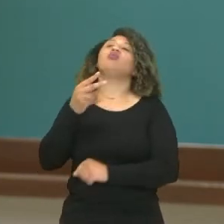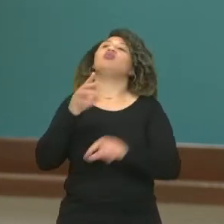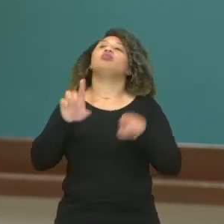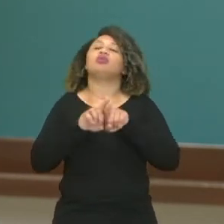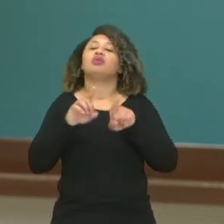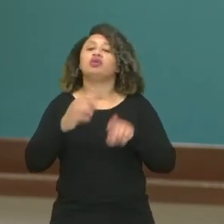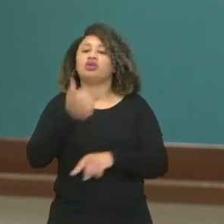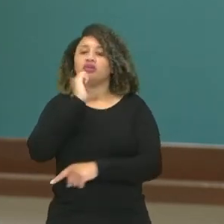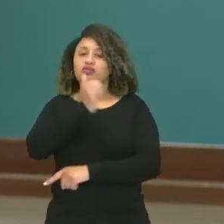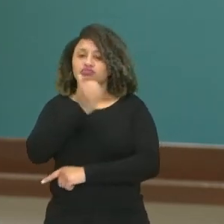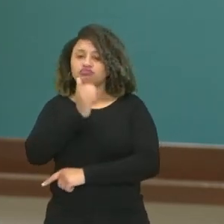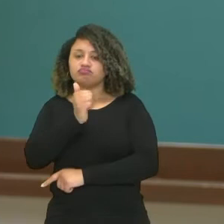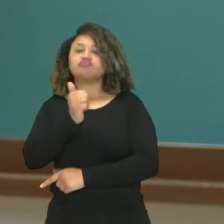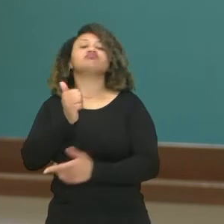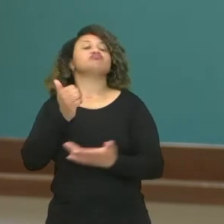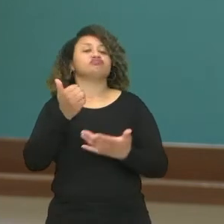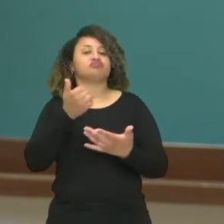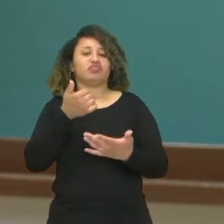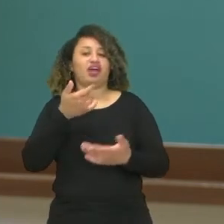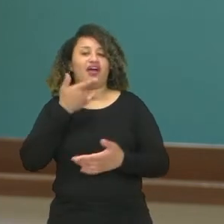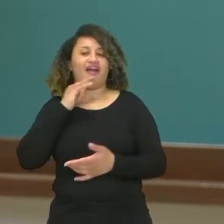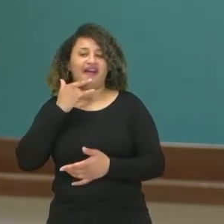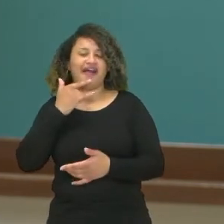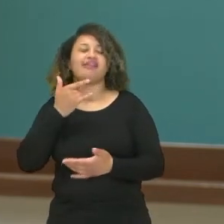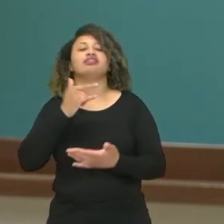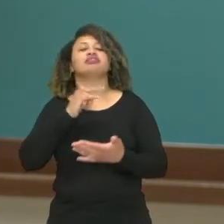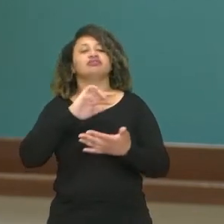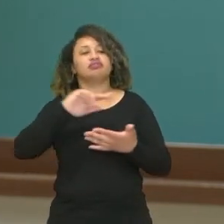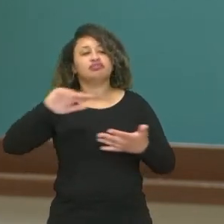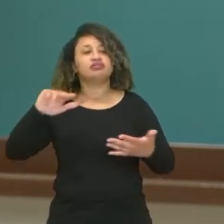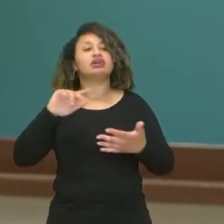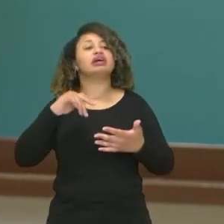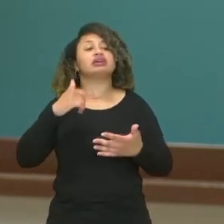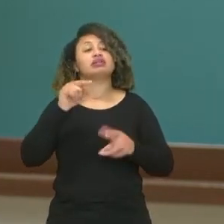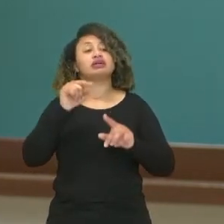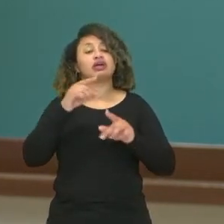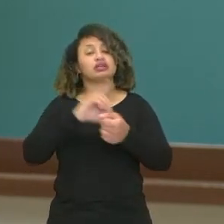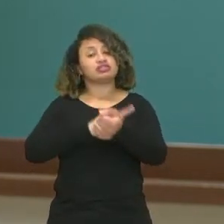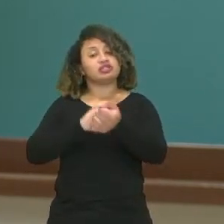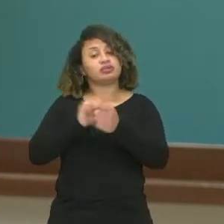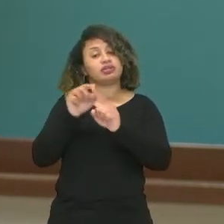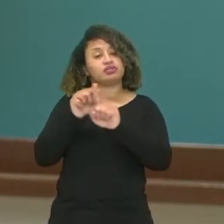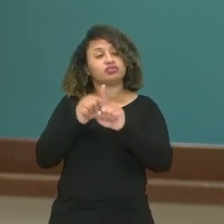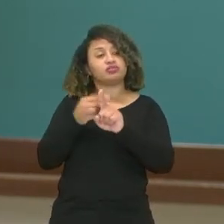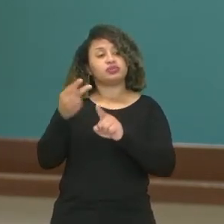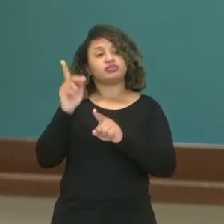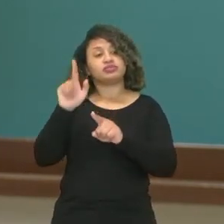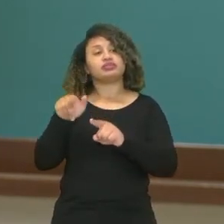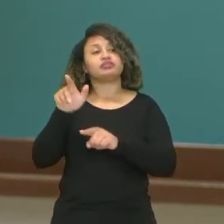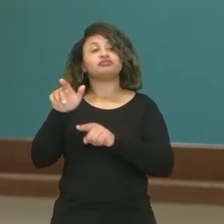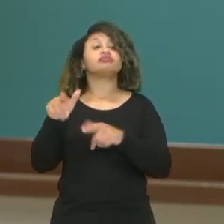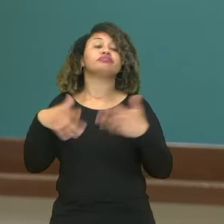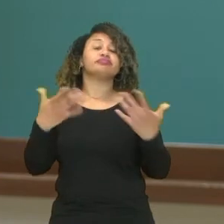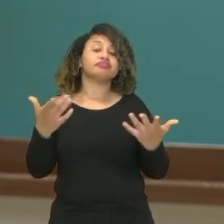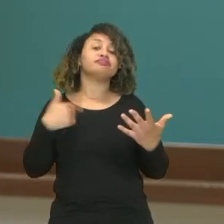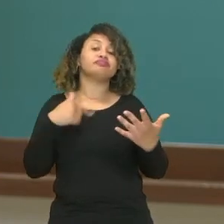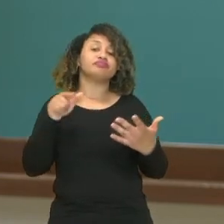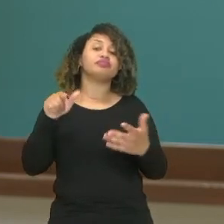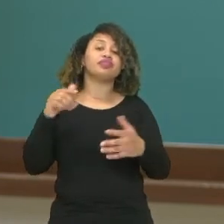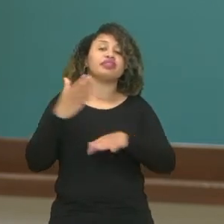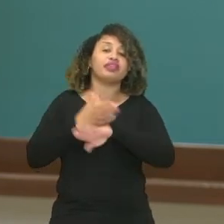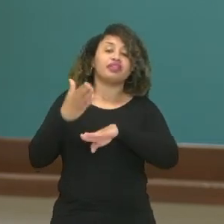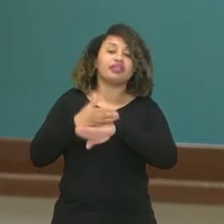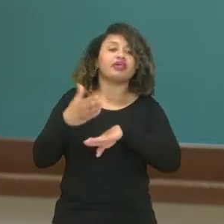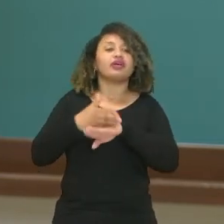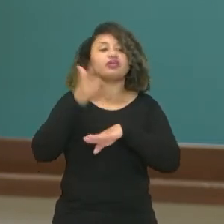bebidas alcoólicas. Então, a diabetes tipo 2 é essa que a professora está dizendo. Então, com o HIIT eu consigo melhorar